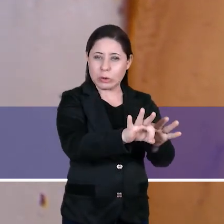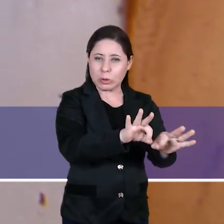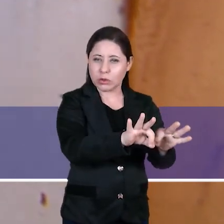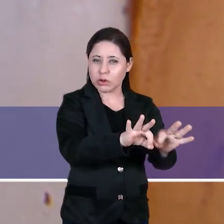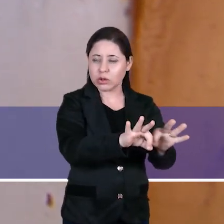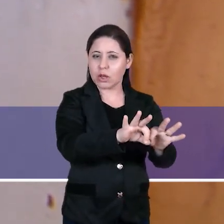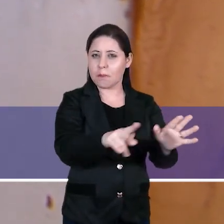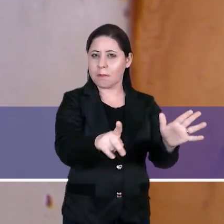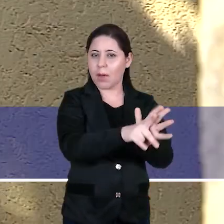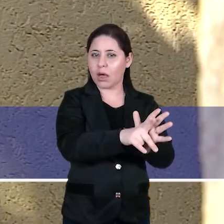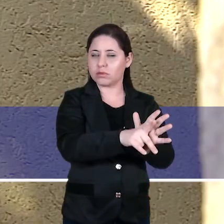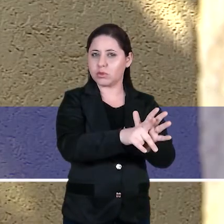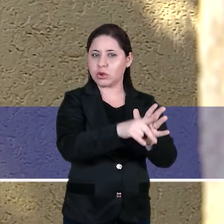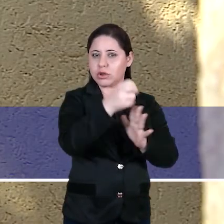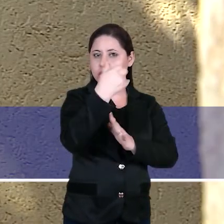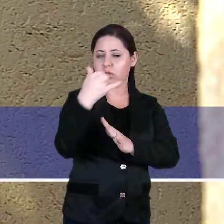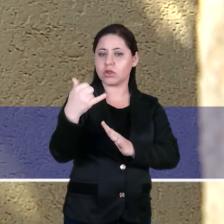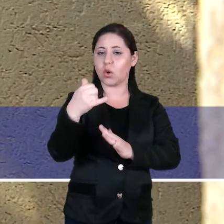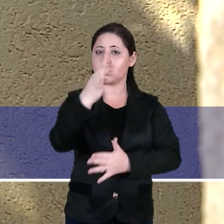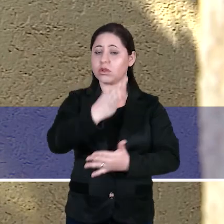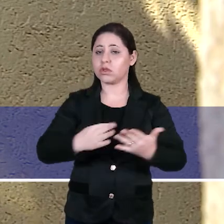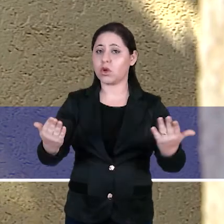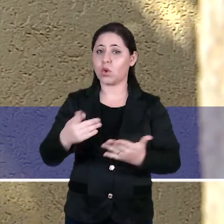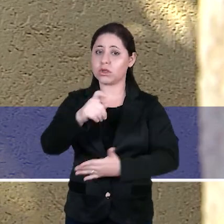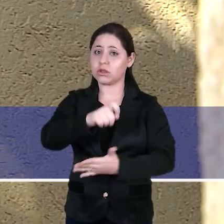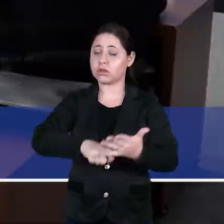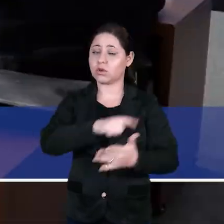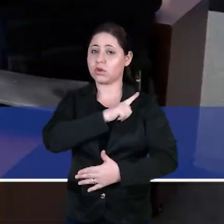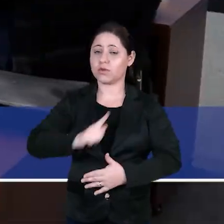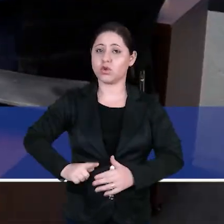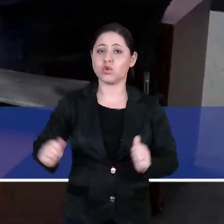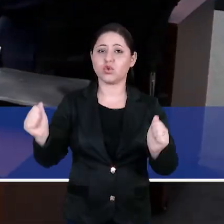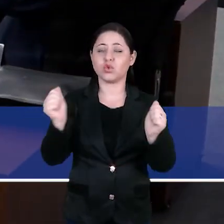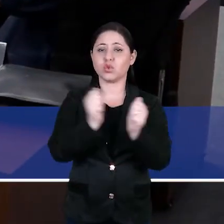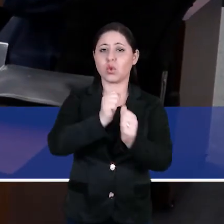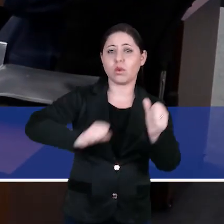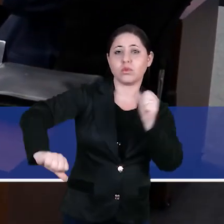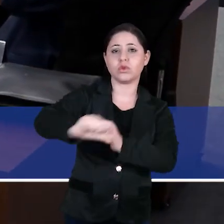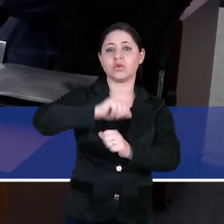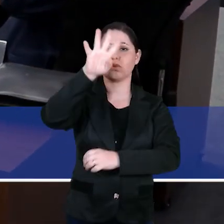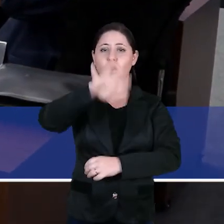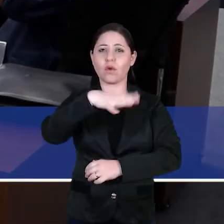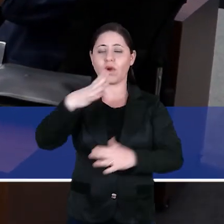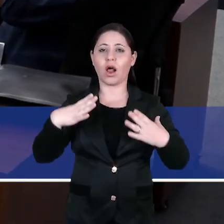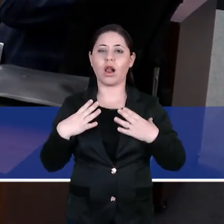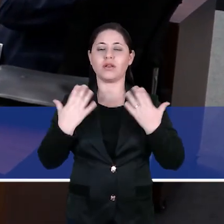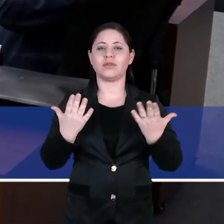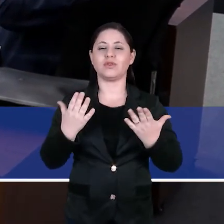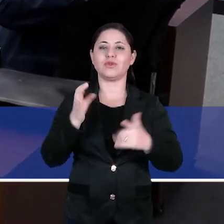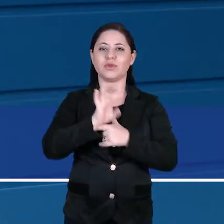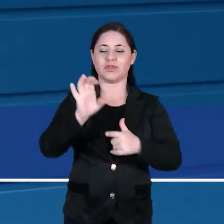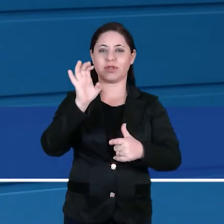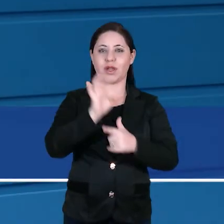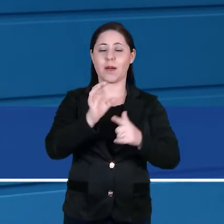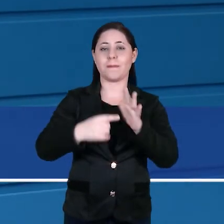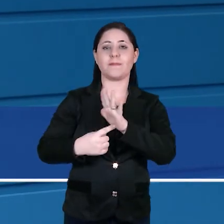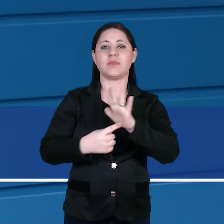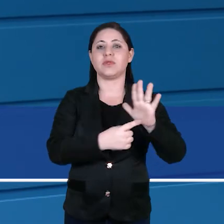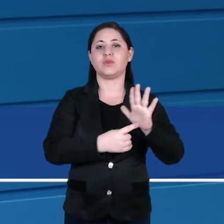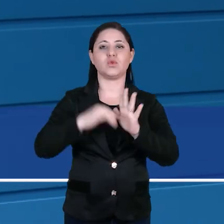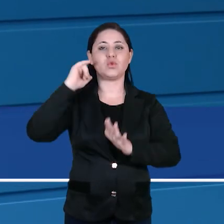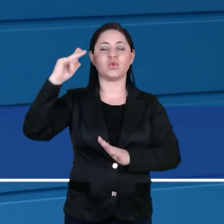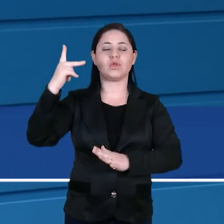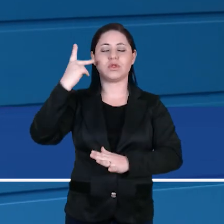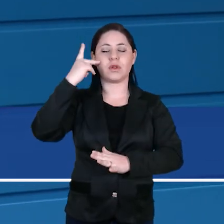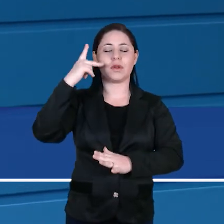os populares gatos. O texto segue para a sanção do governador, junto com uma mudança no calendário de eventos do Estado, apresentada por